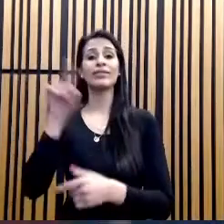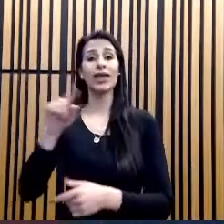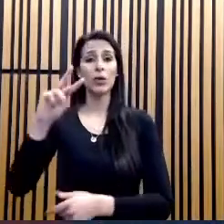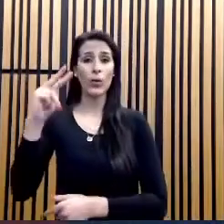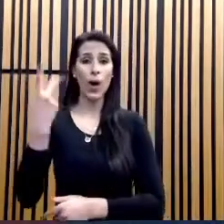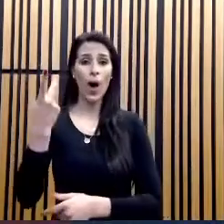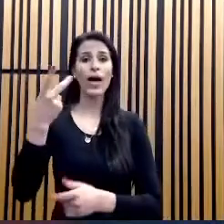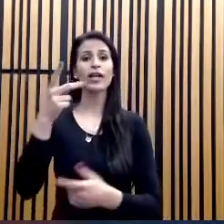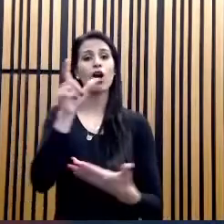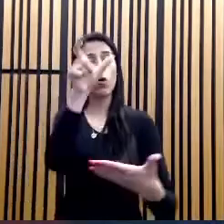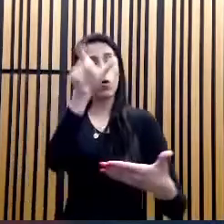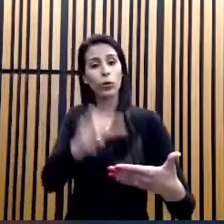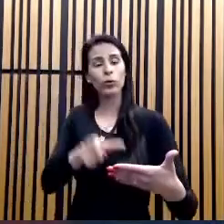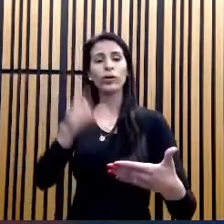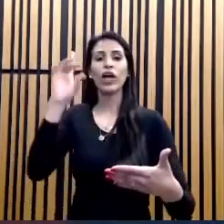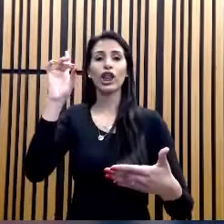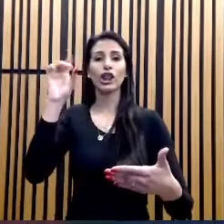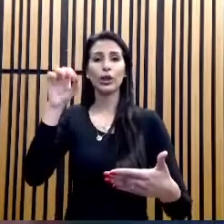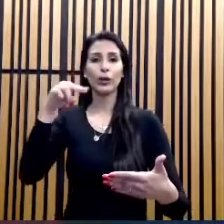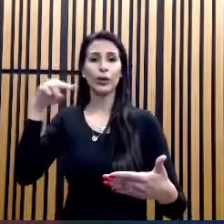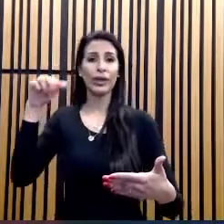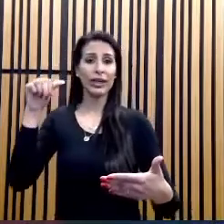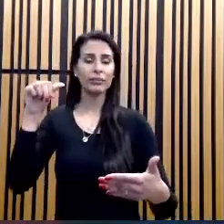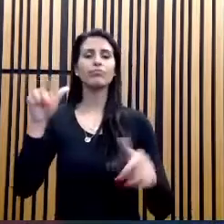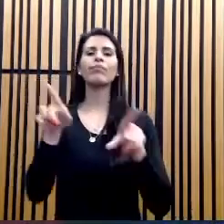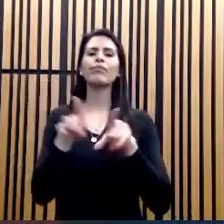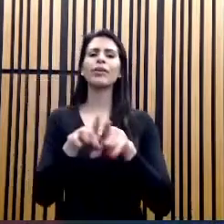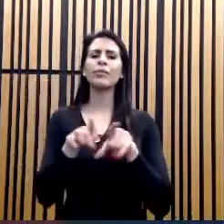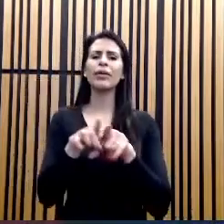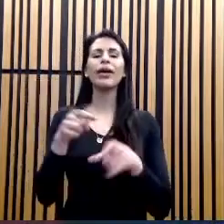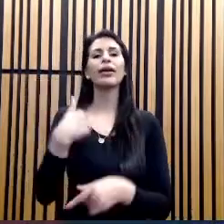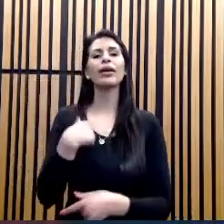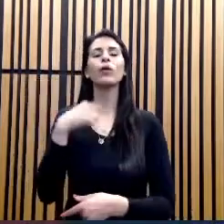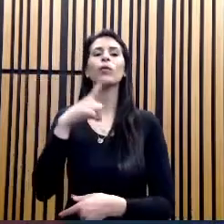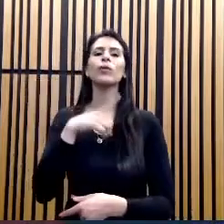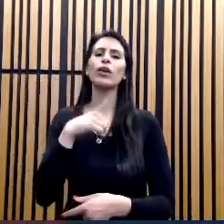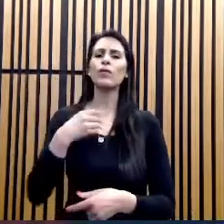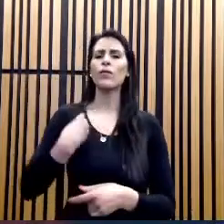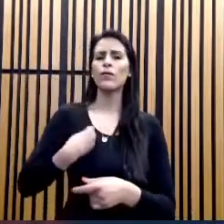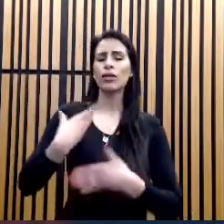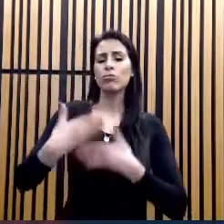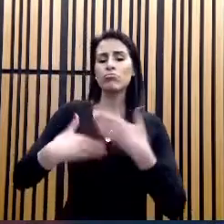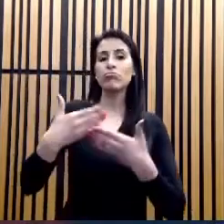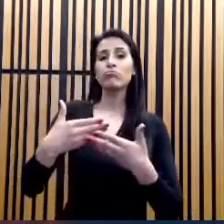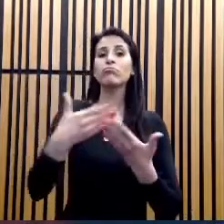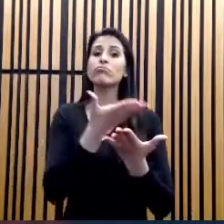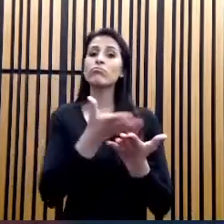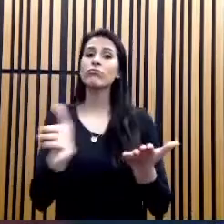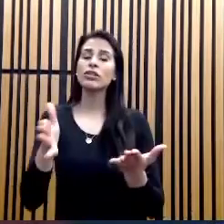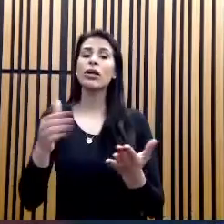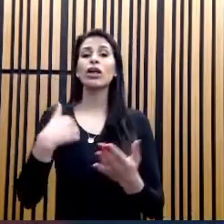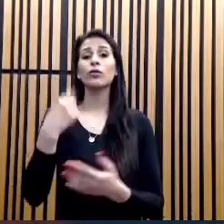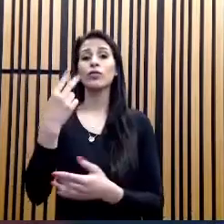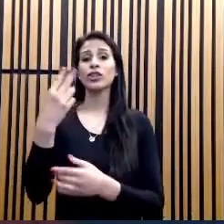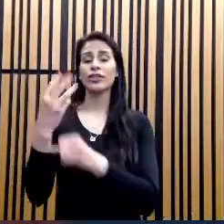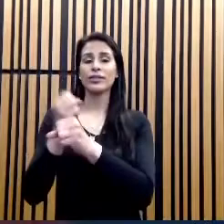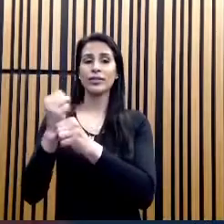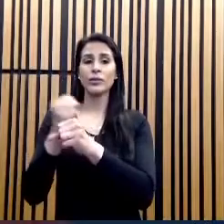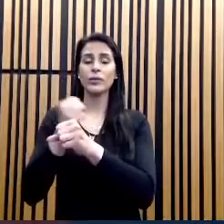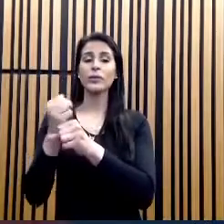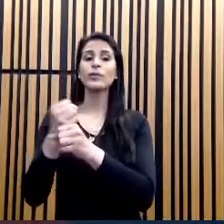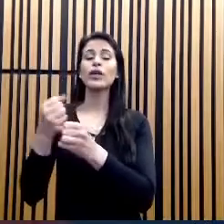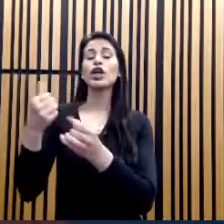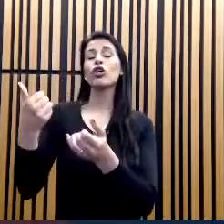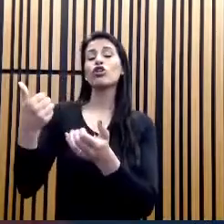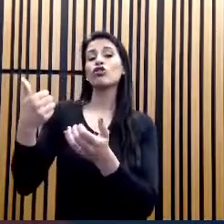uma segunda, um segundo caminho que eu trilhei na minha vida, que eu sou sócia da Estação Filmes há 23 anos, né?